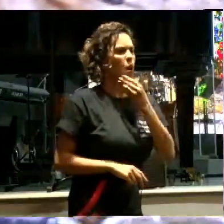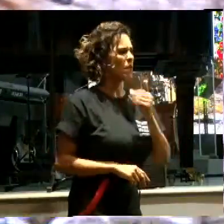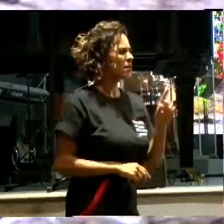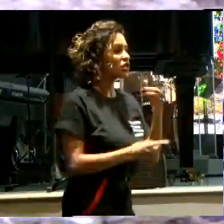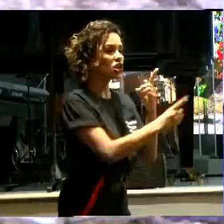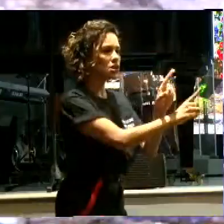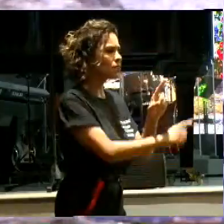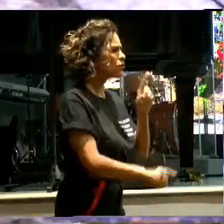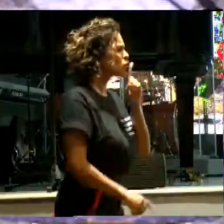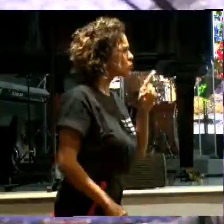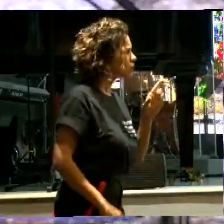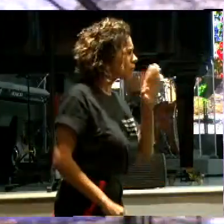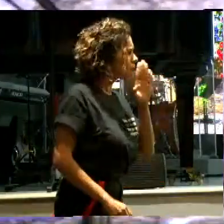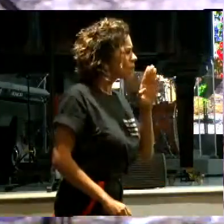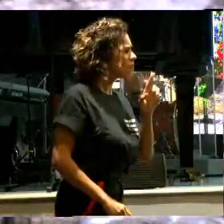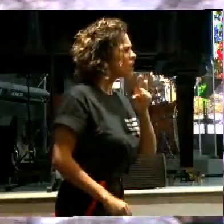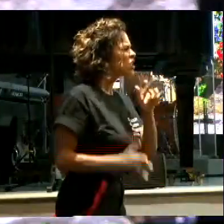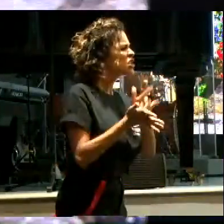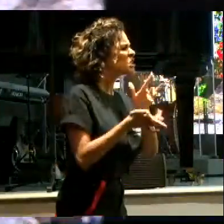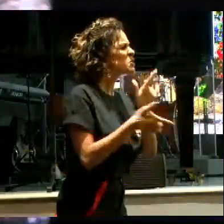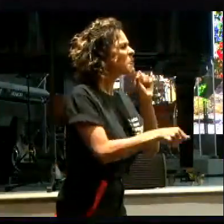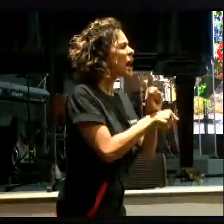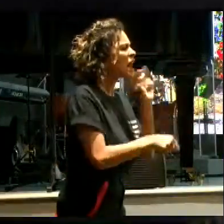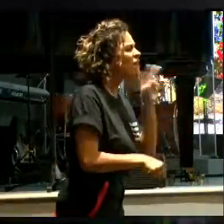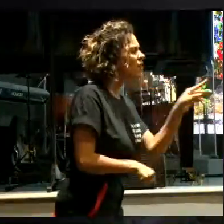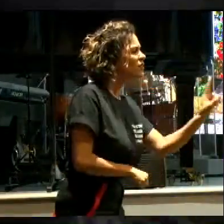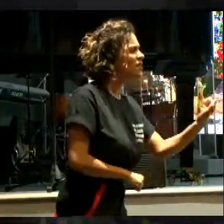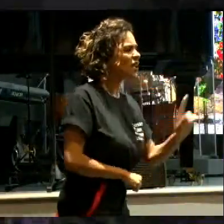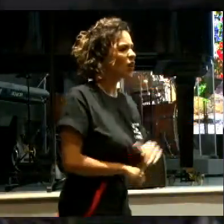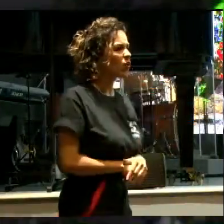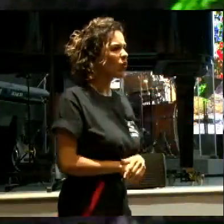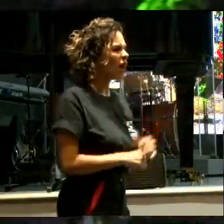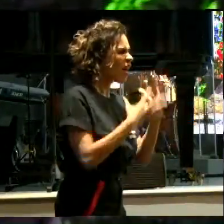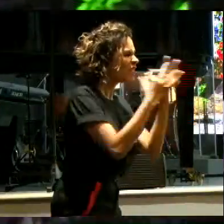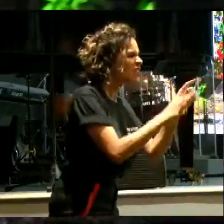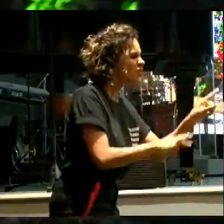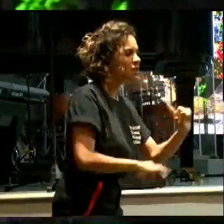Ele nunca vai parar para te ouvir, a sua vida nunca vai mudar.